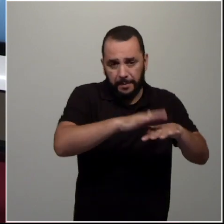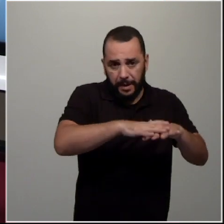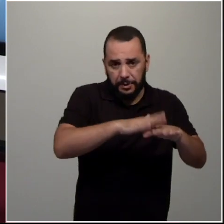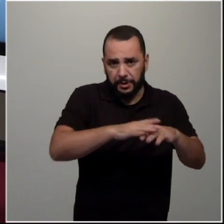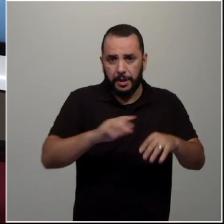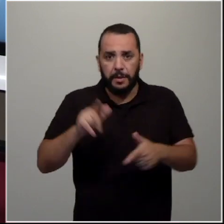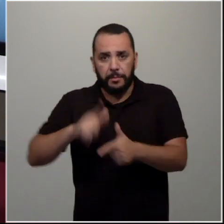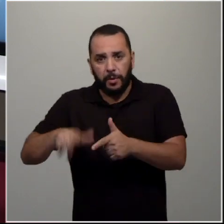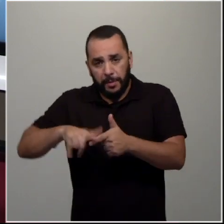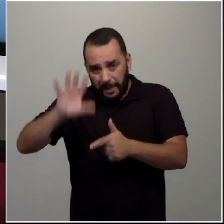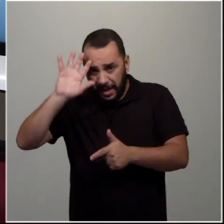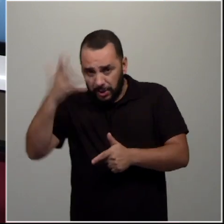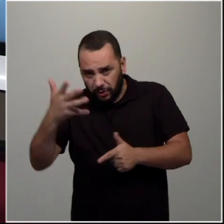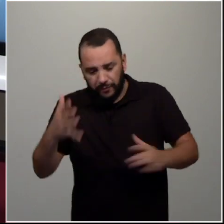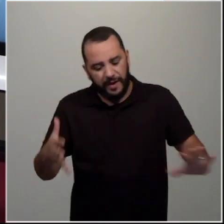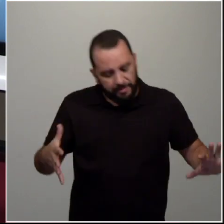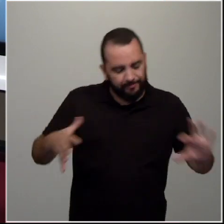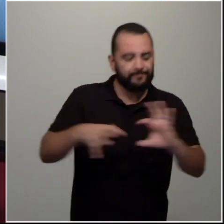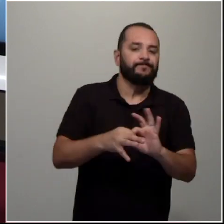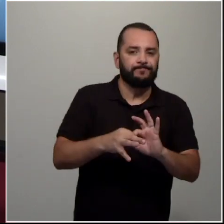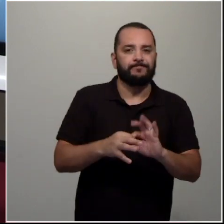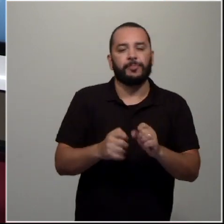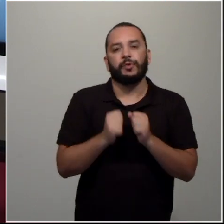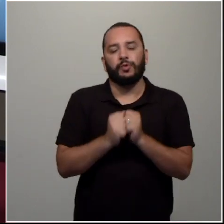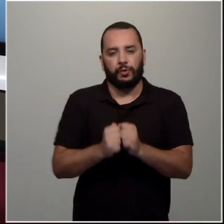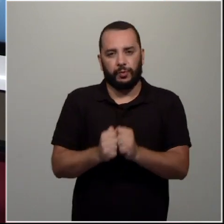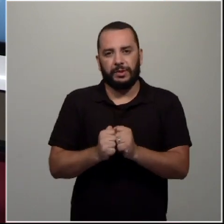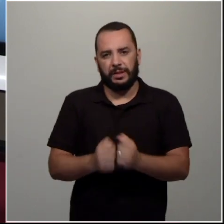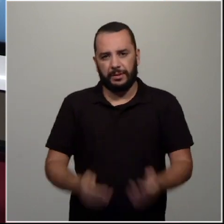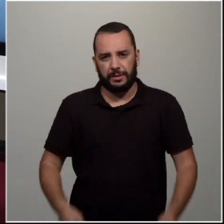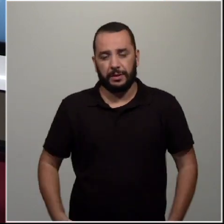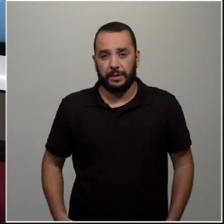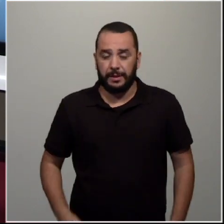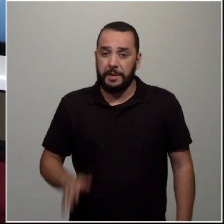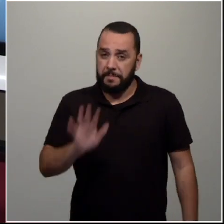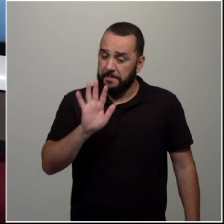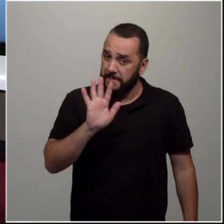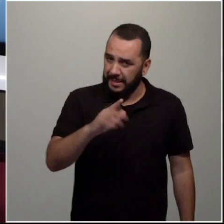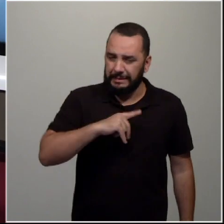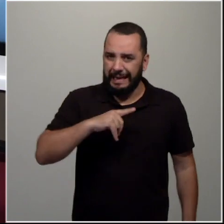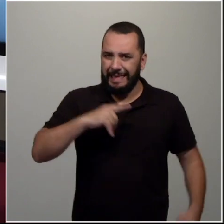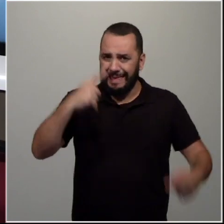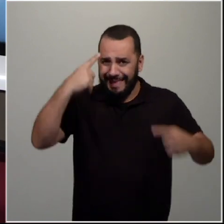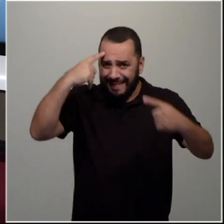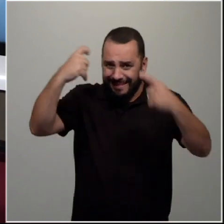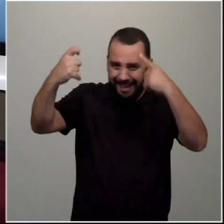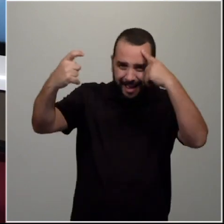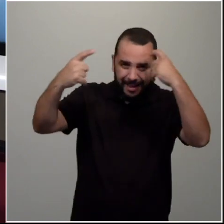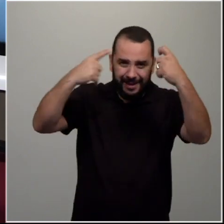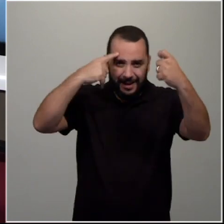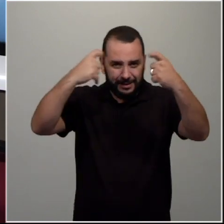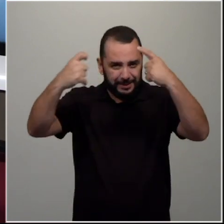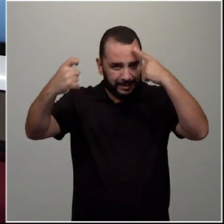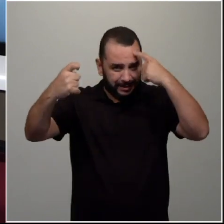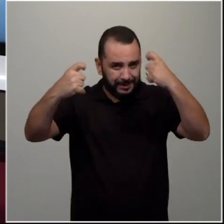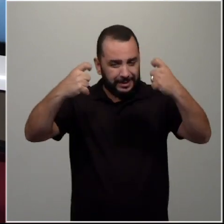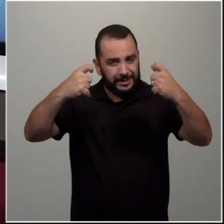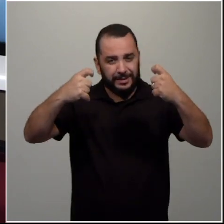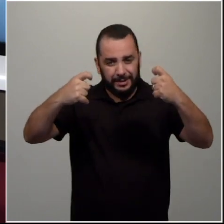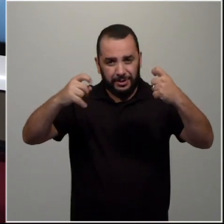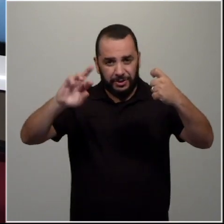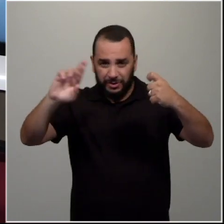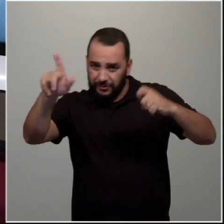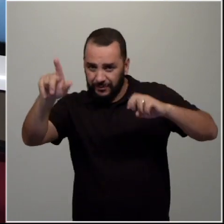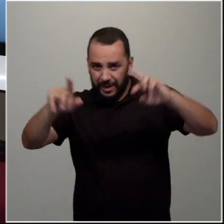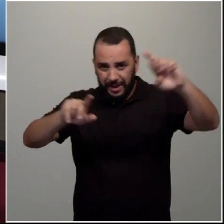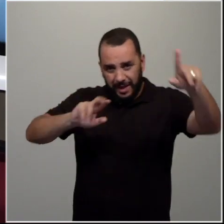perspectivas que de algum modo caminham juntas é claro que tem também idéias distintas na